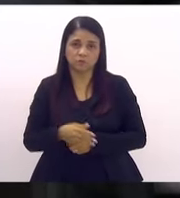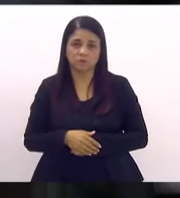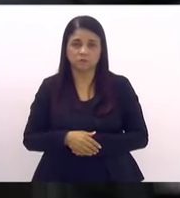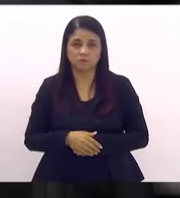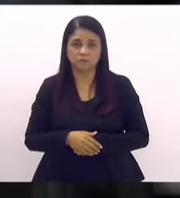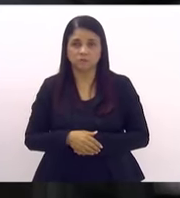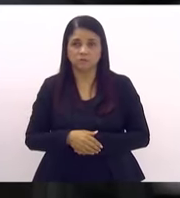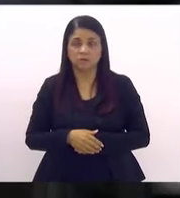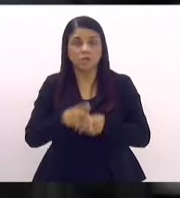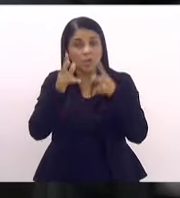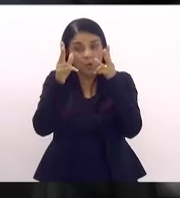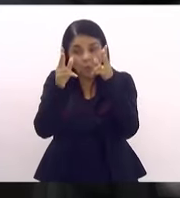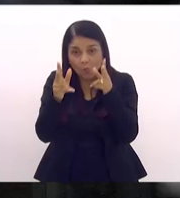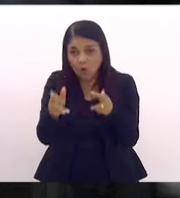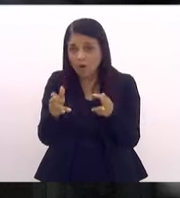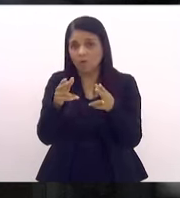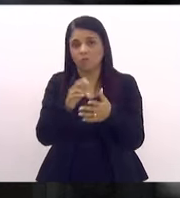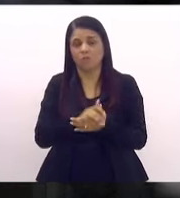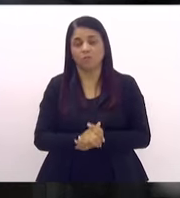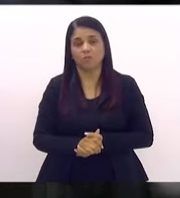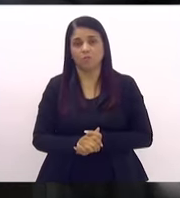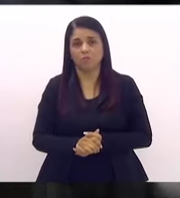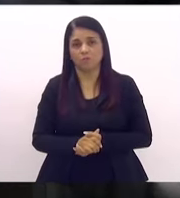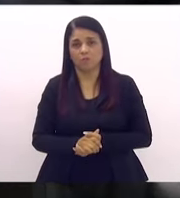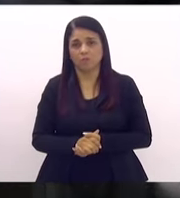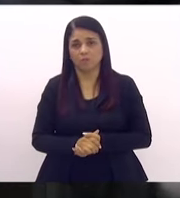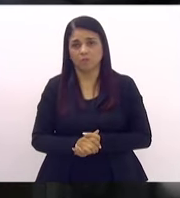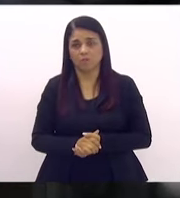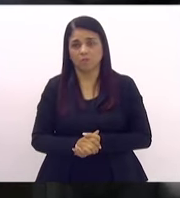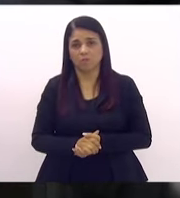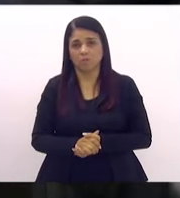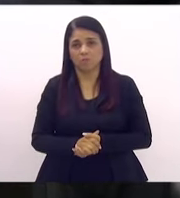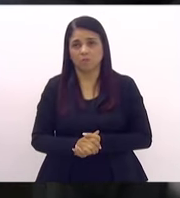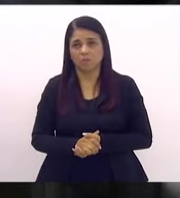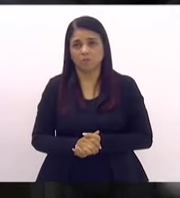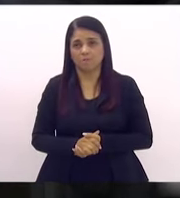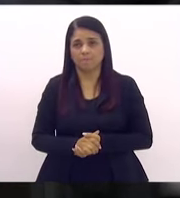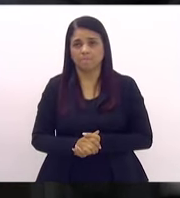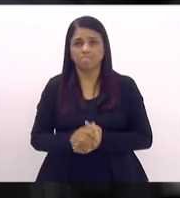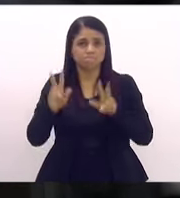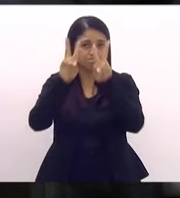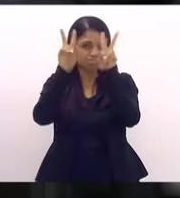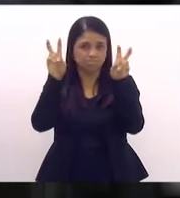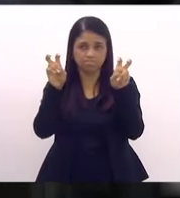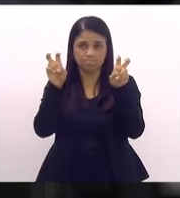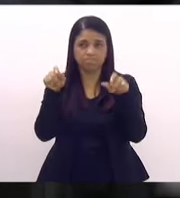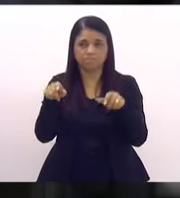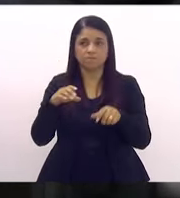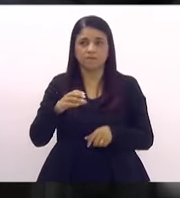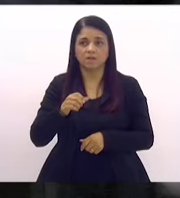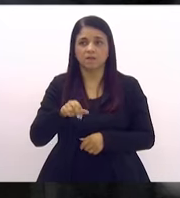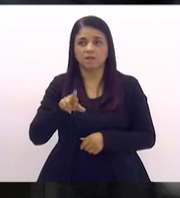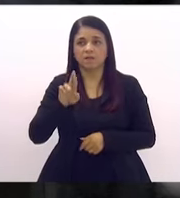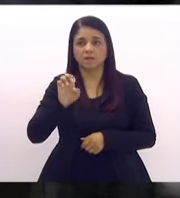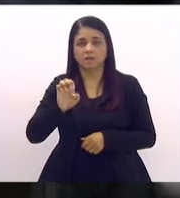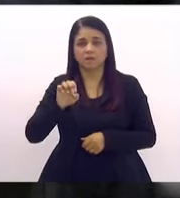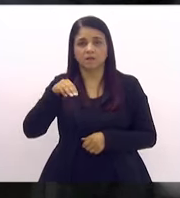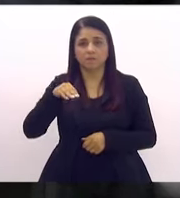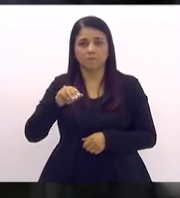É exatamente igual. Oi. Então, que fala sobre essa questão da cremação.